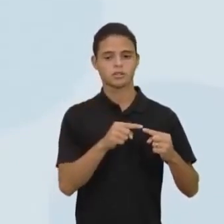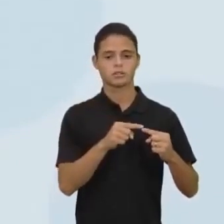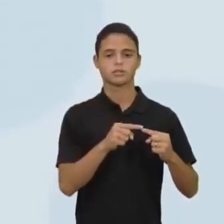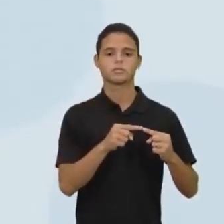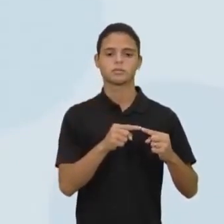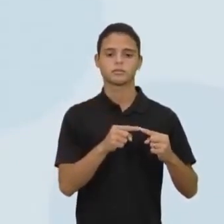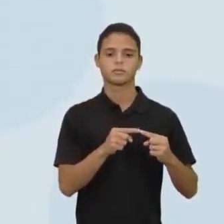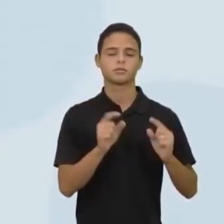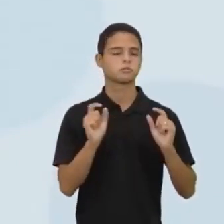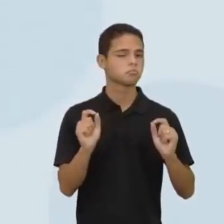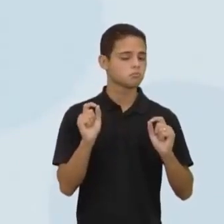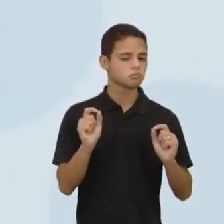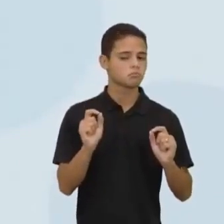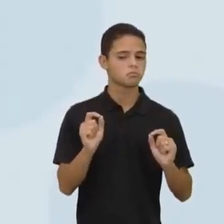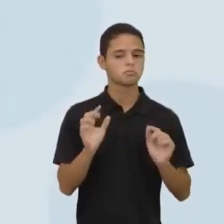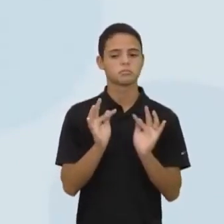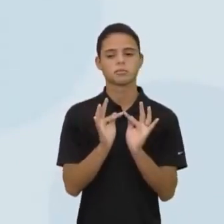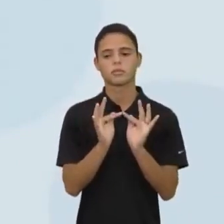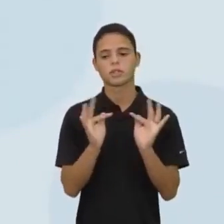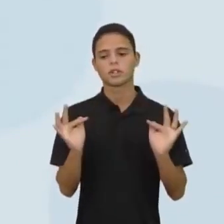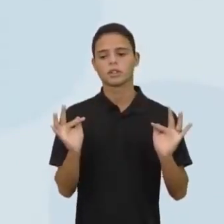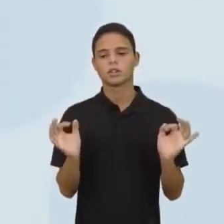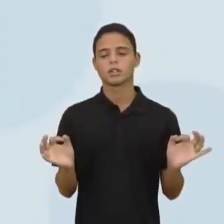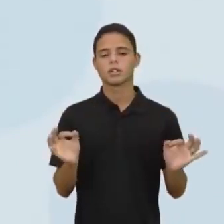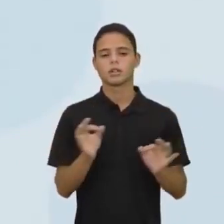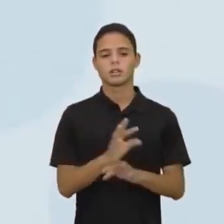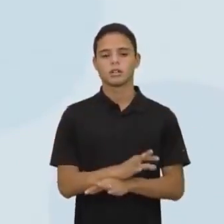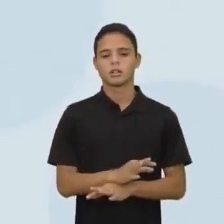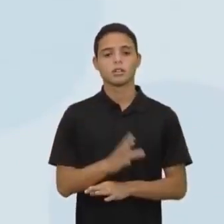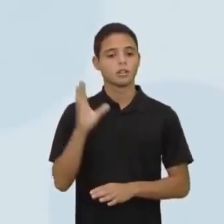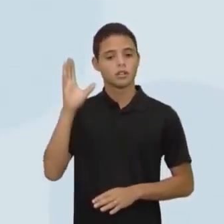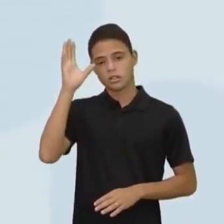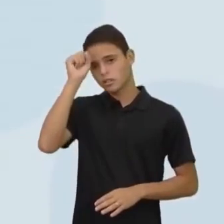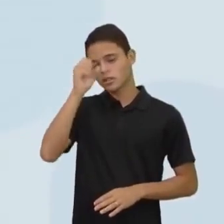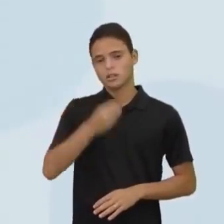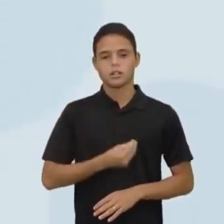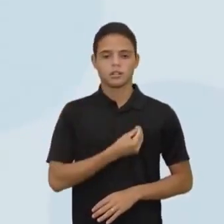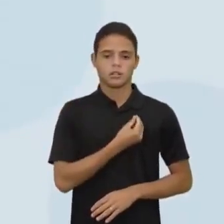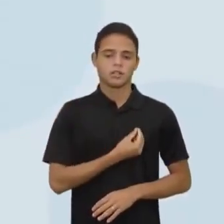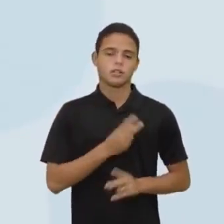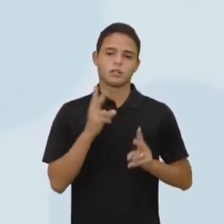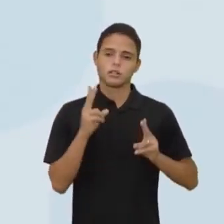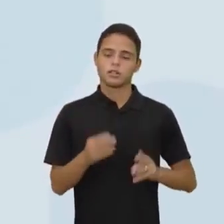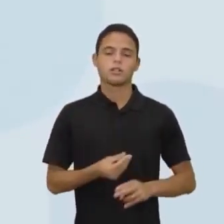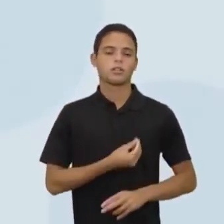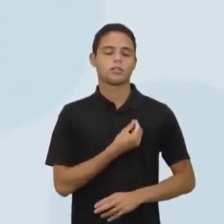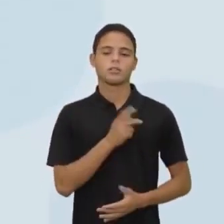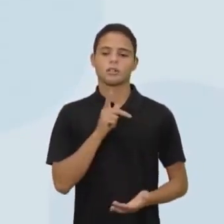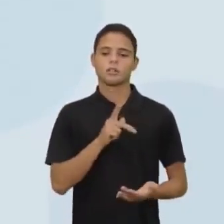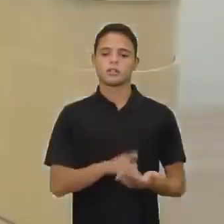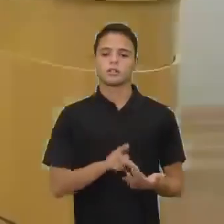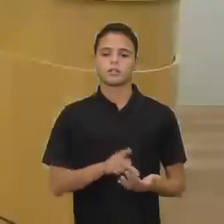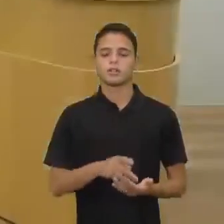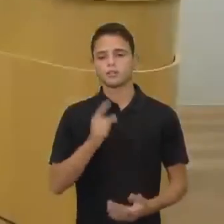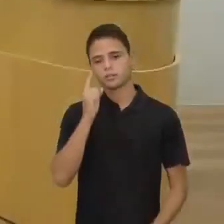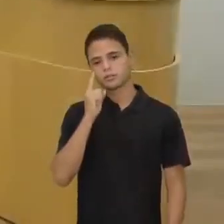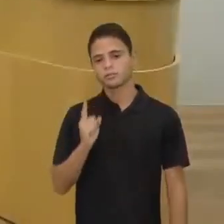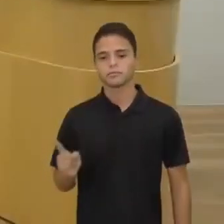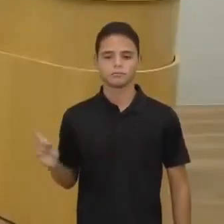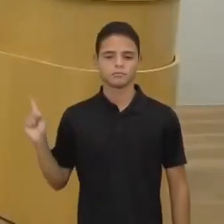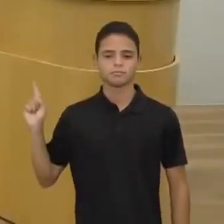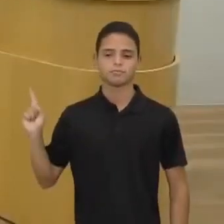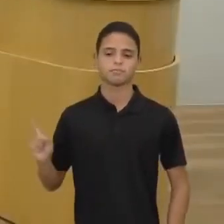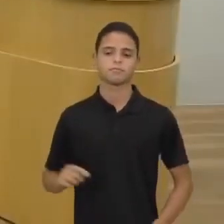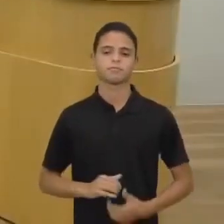E a frase aqui pra gente terminar. Porque aprender a viver é que é o viver mesmo do Guimarães Rosa lá no Grande